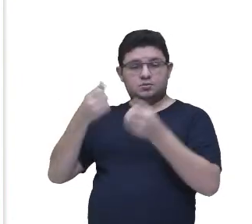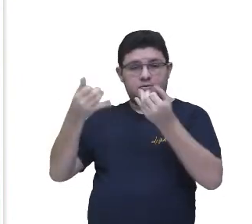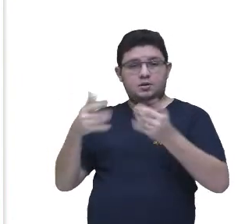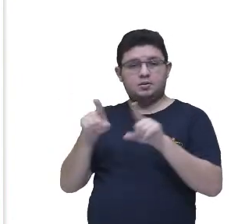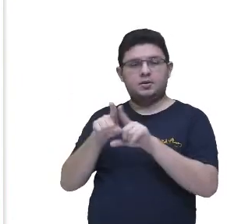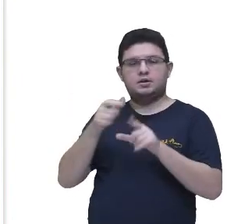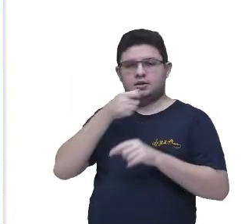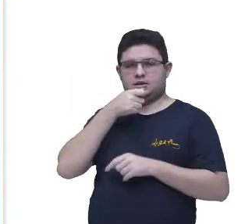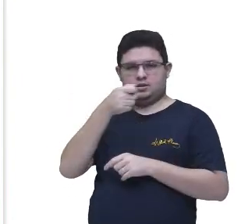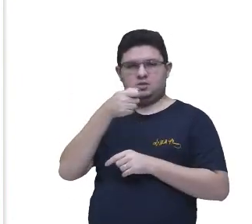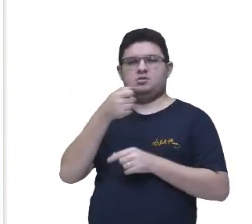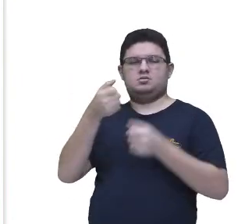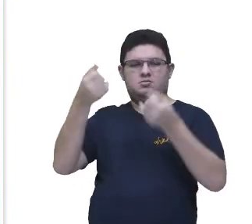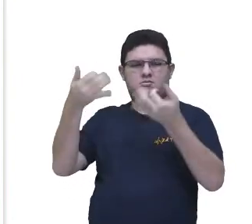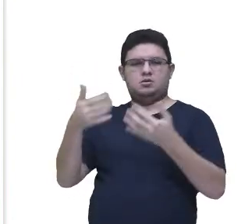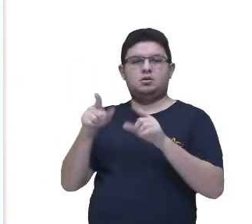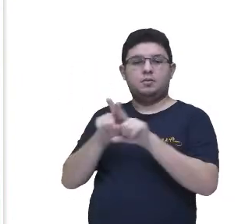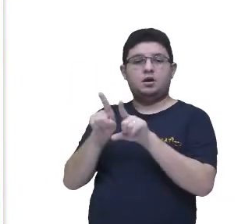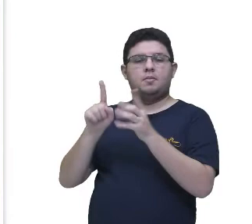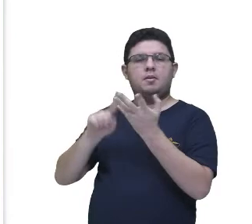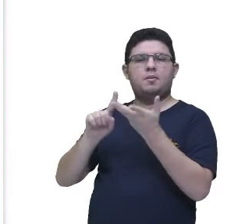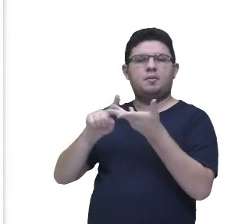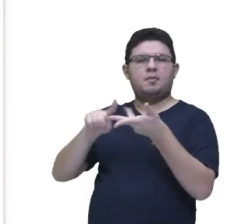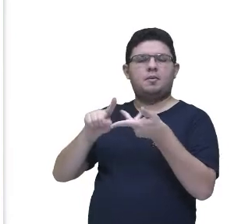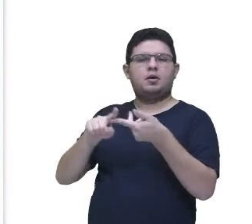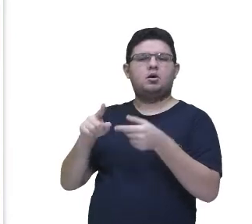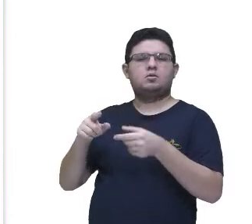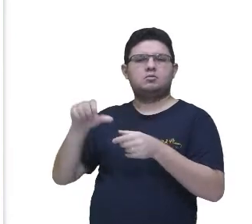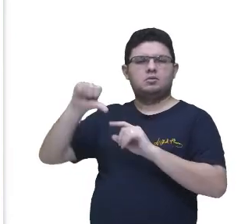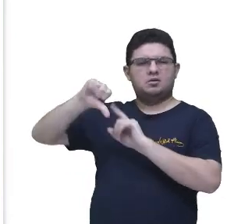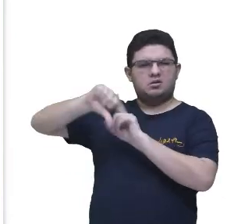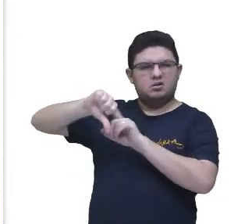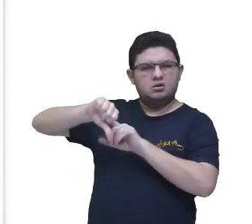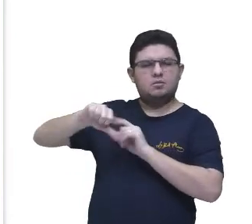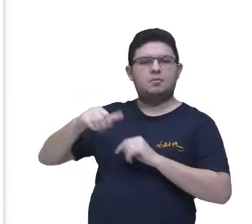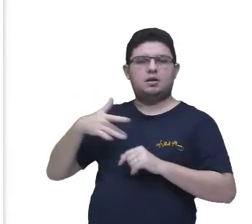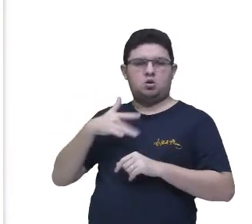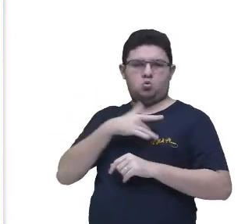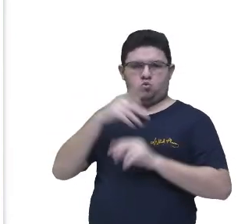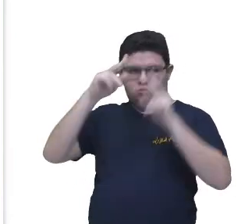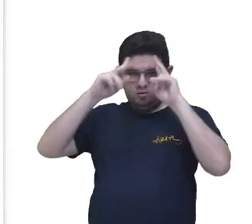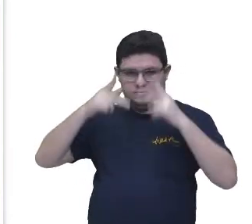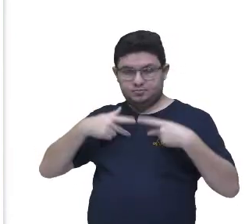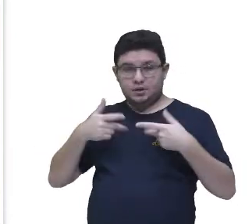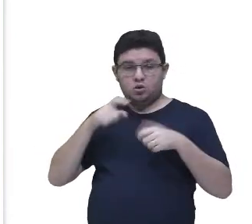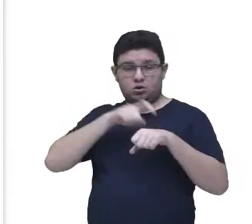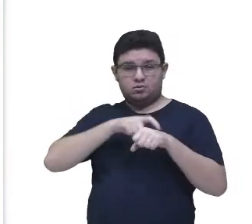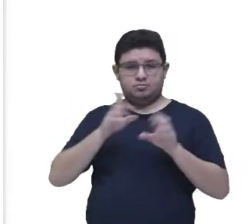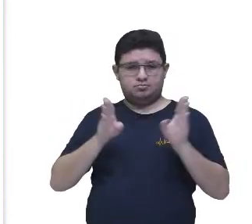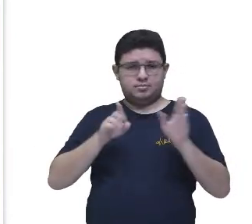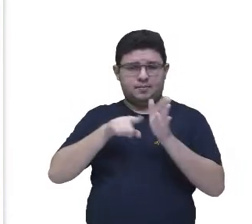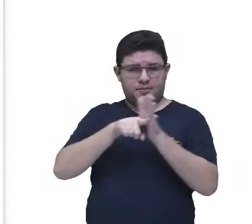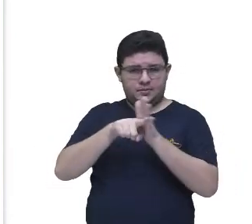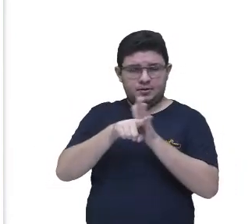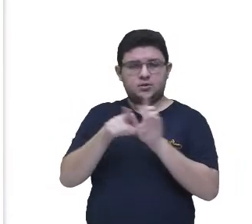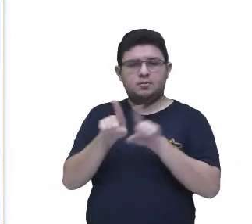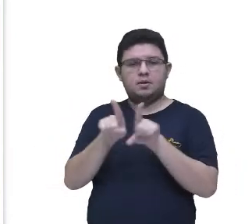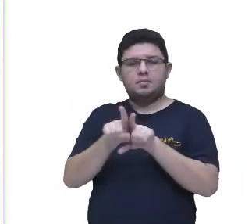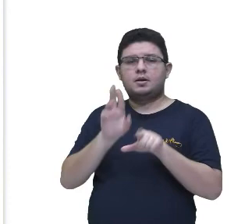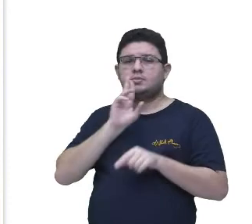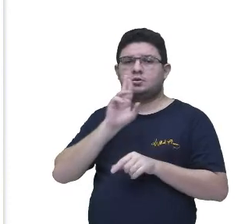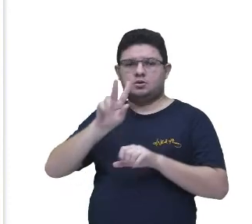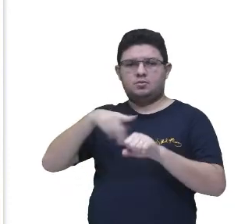negativas para a saúde humana. Para vocês agora um tempo para pesquisarem, produzirem respostas e daqui a pouco retornamos.